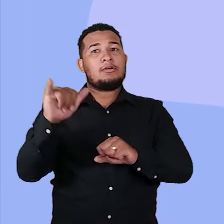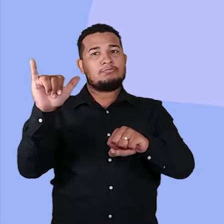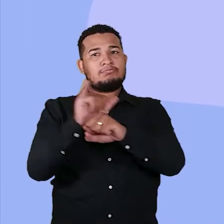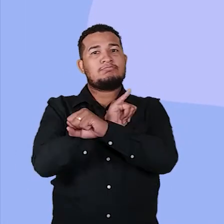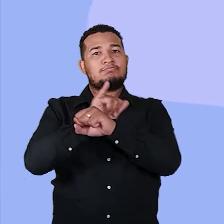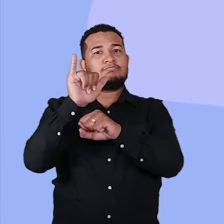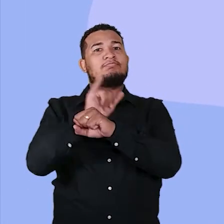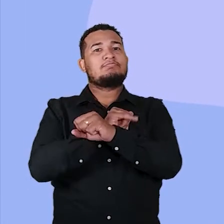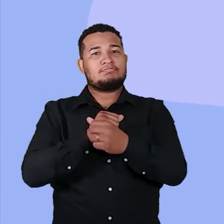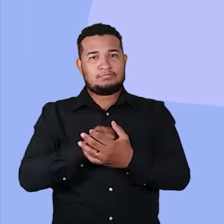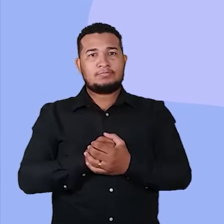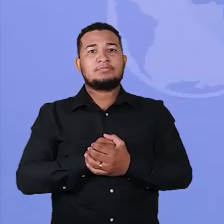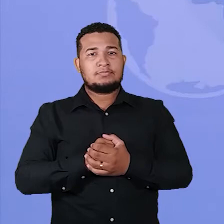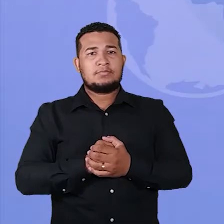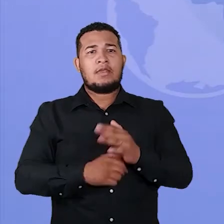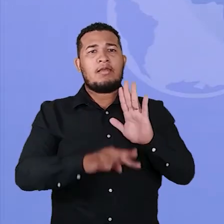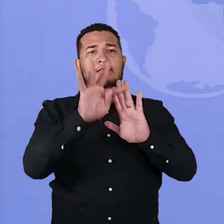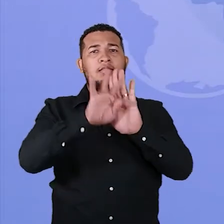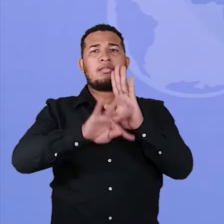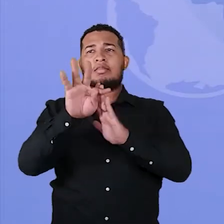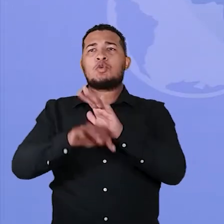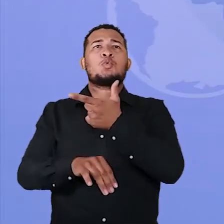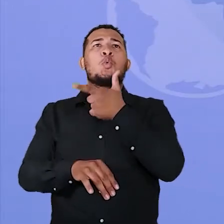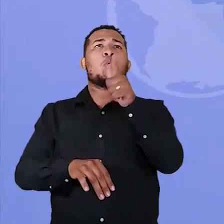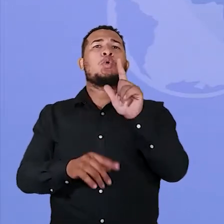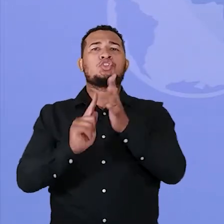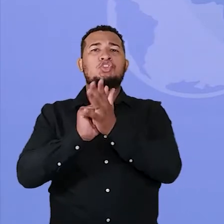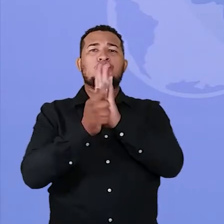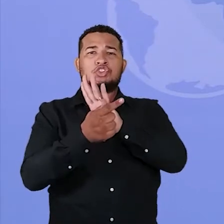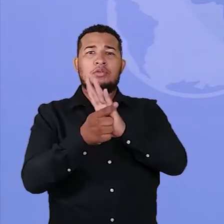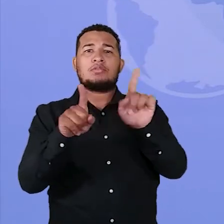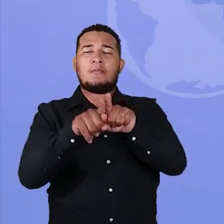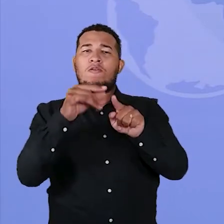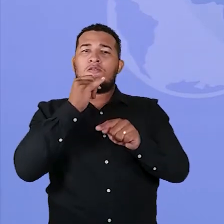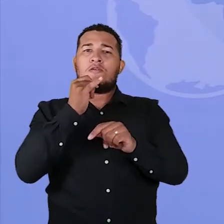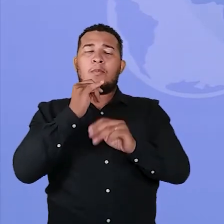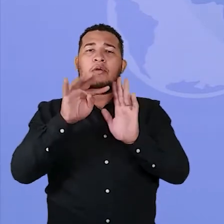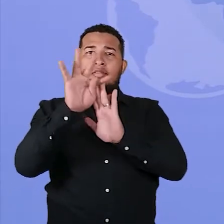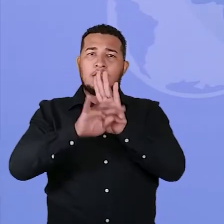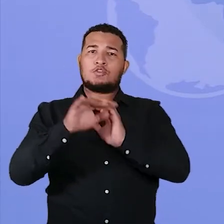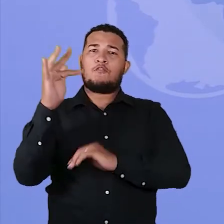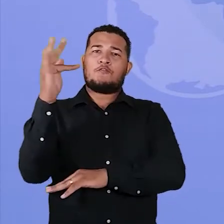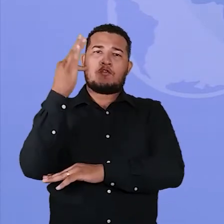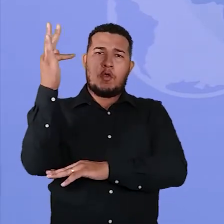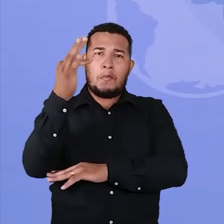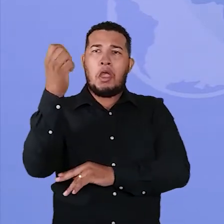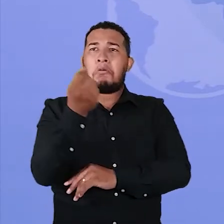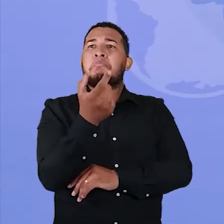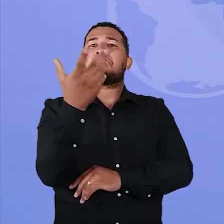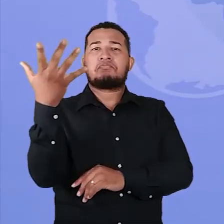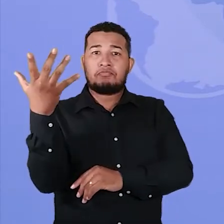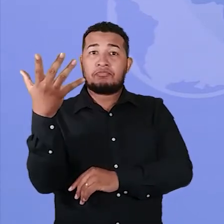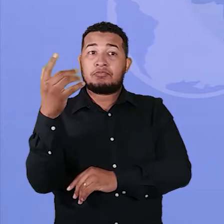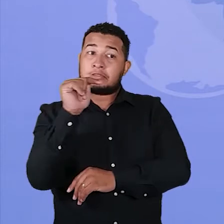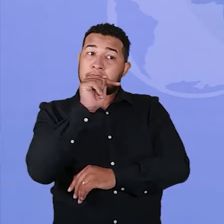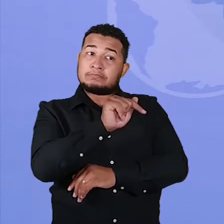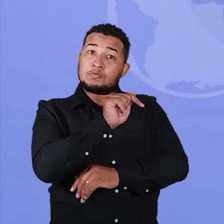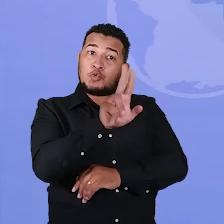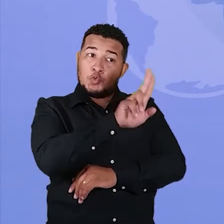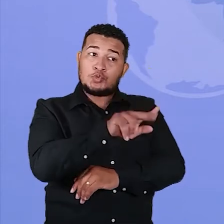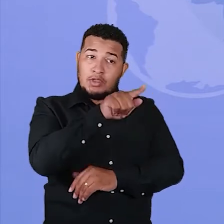um recurso. Em qualquer outro texto, sobretudo os textos formais, qualquer outro